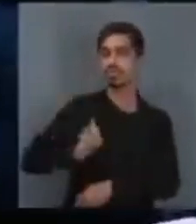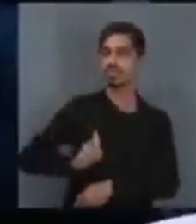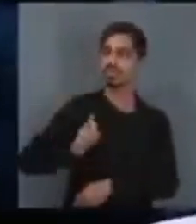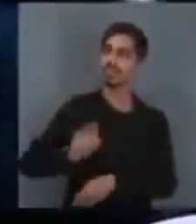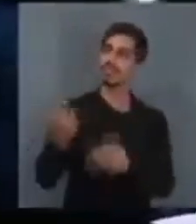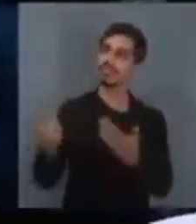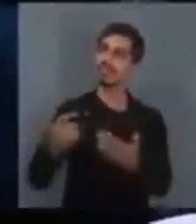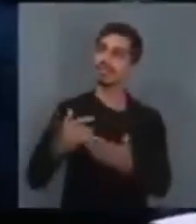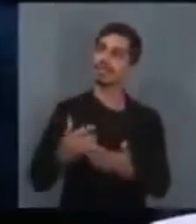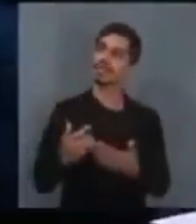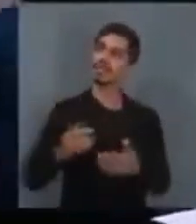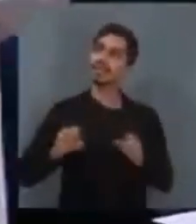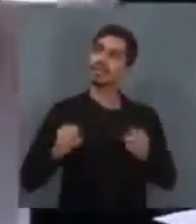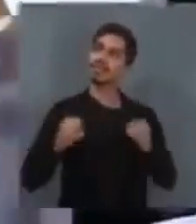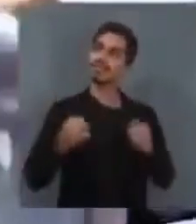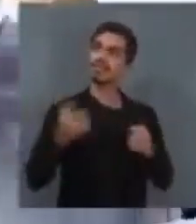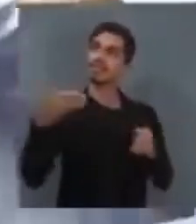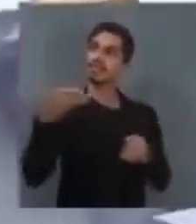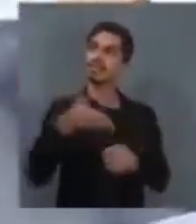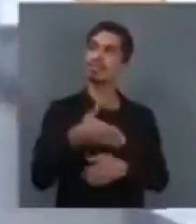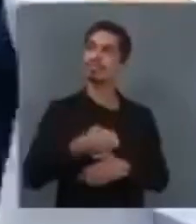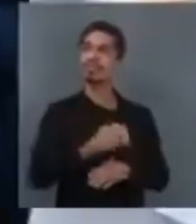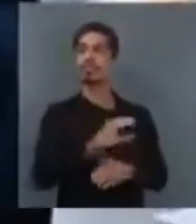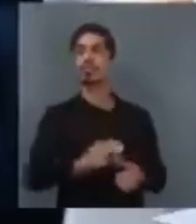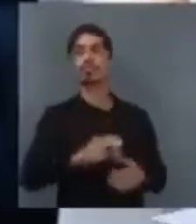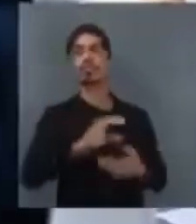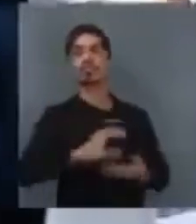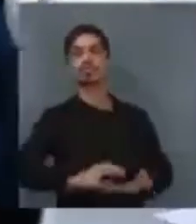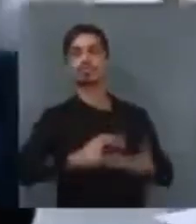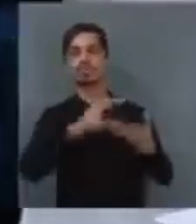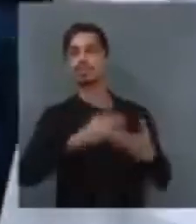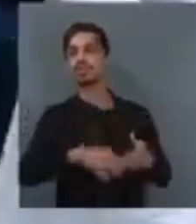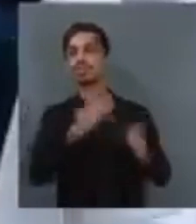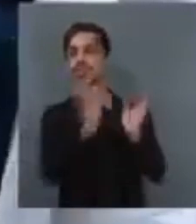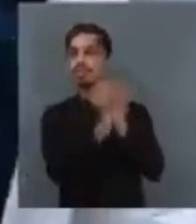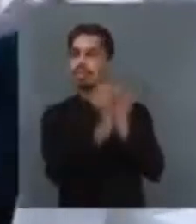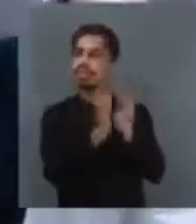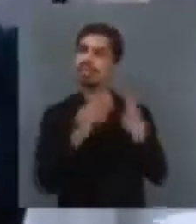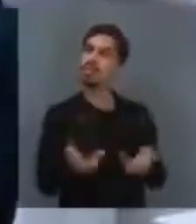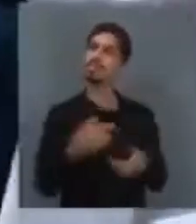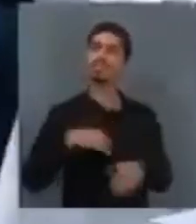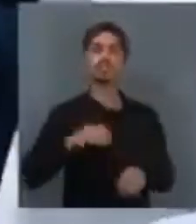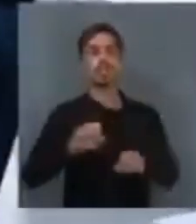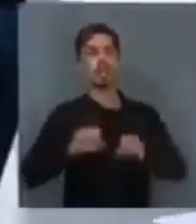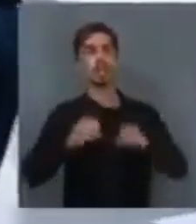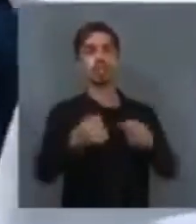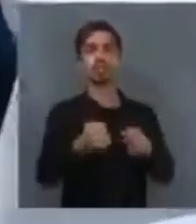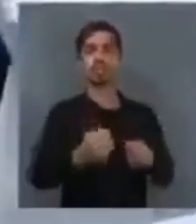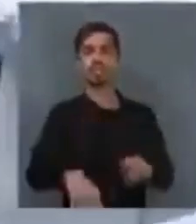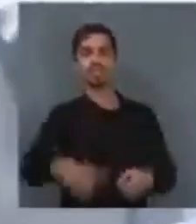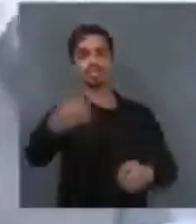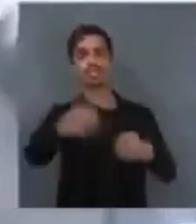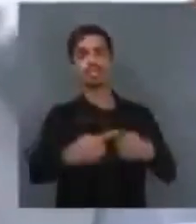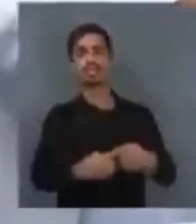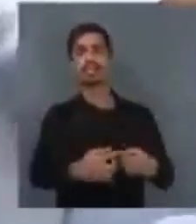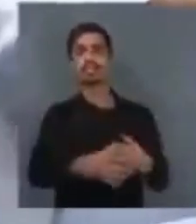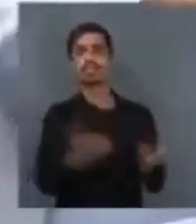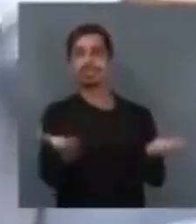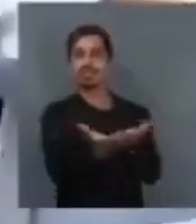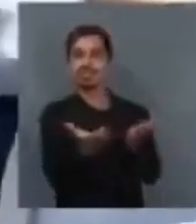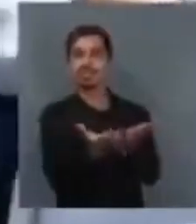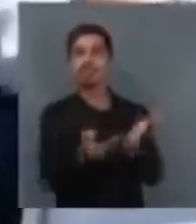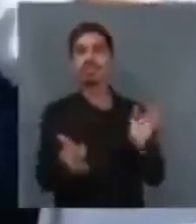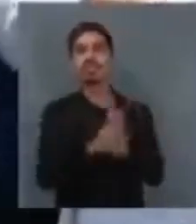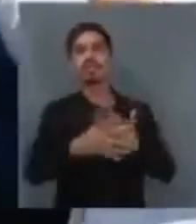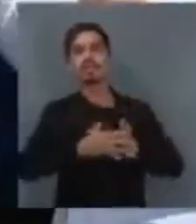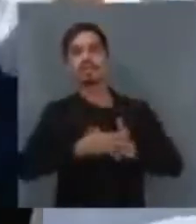atuando na Escola de Conselho de Pernambuco e lutando pela manutenção da Cidade Evangélica dos